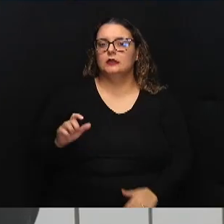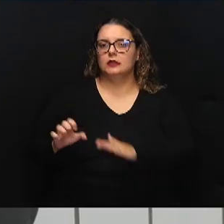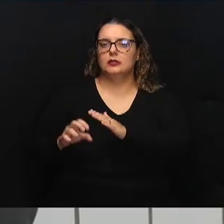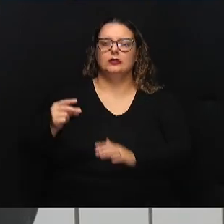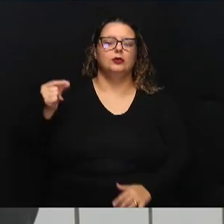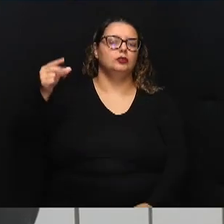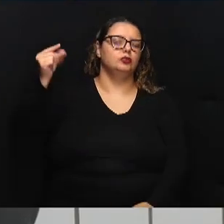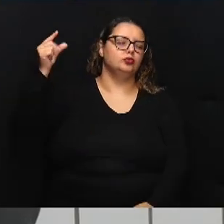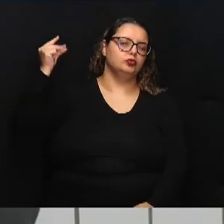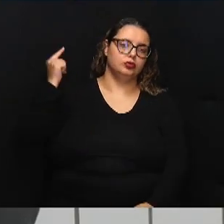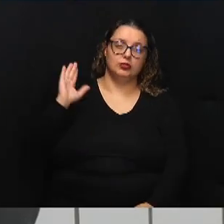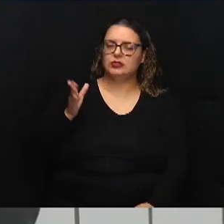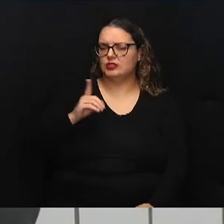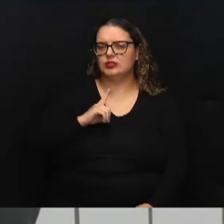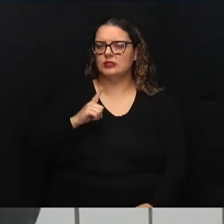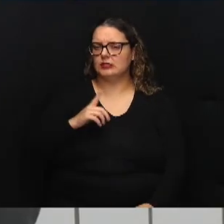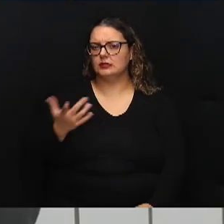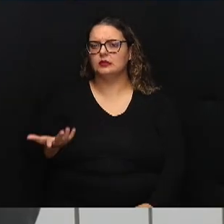muito tempo, né?